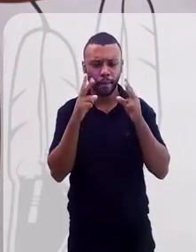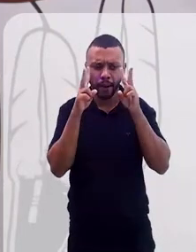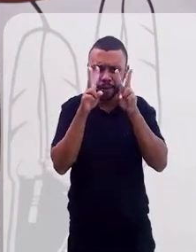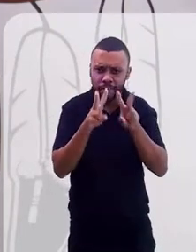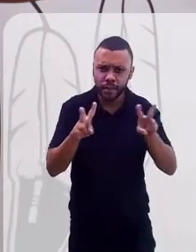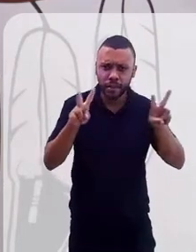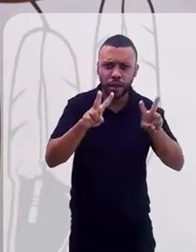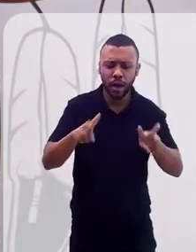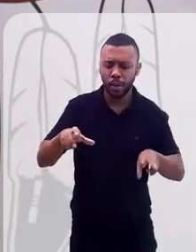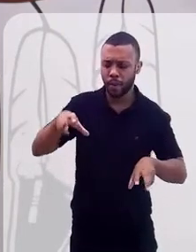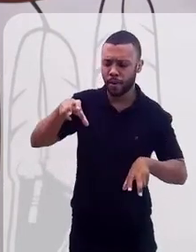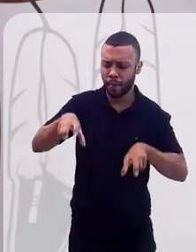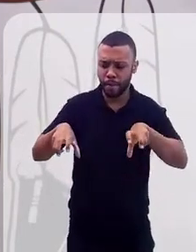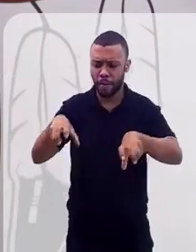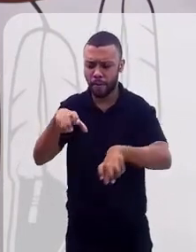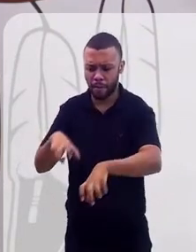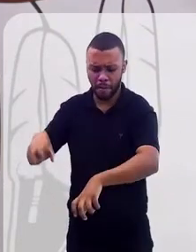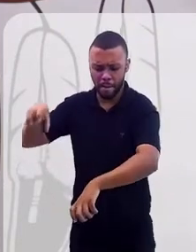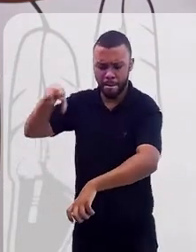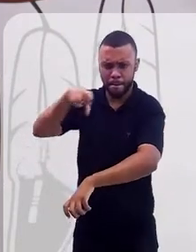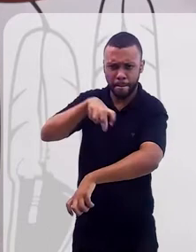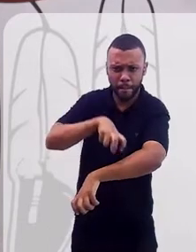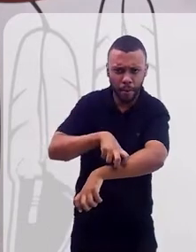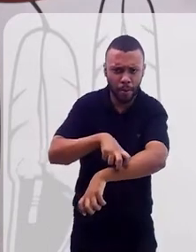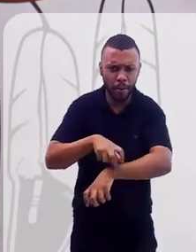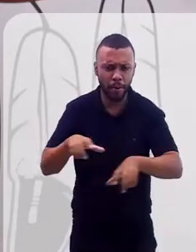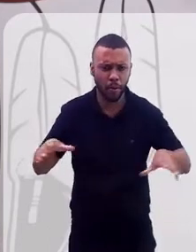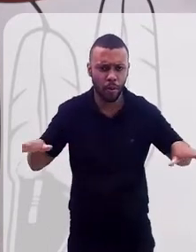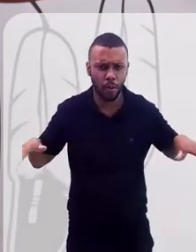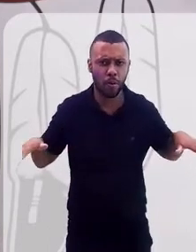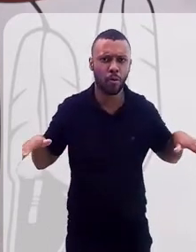né? Pela visão e pelas garras que ela tem,